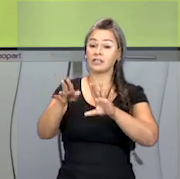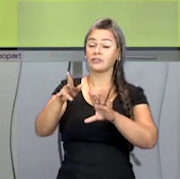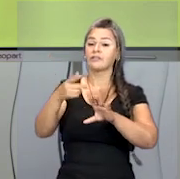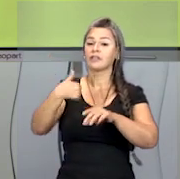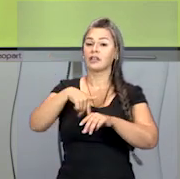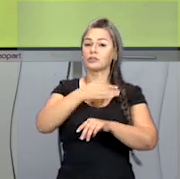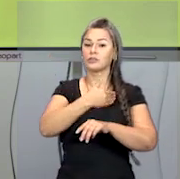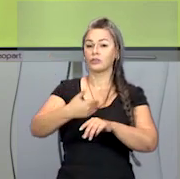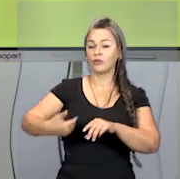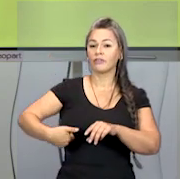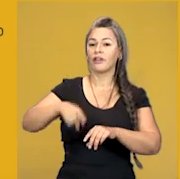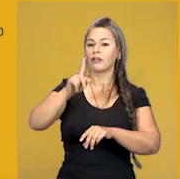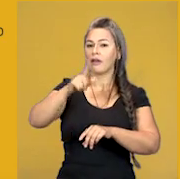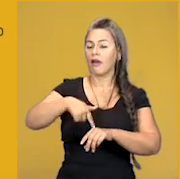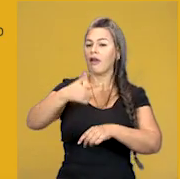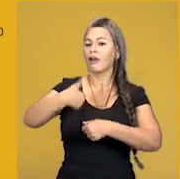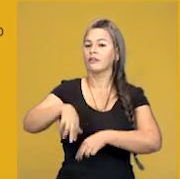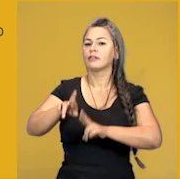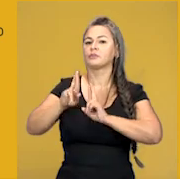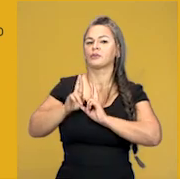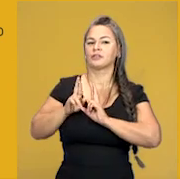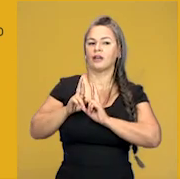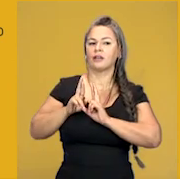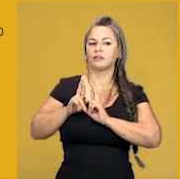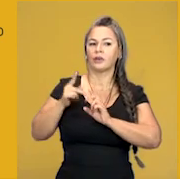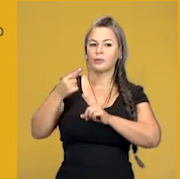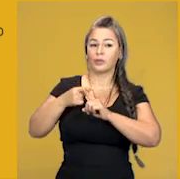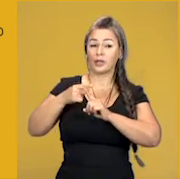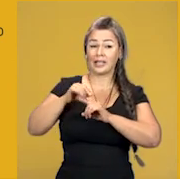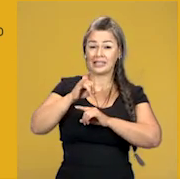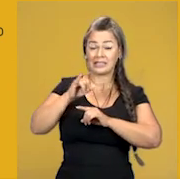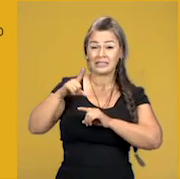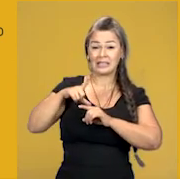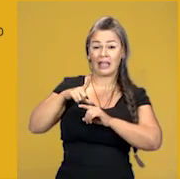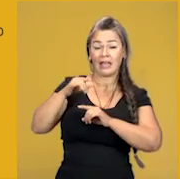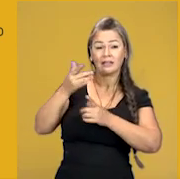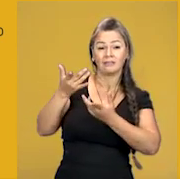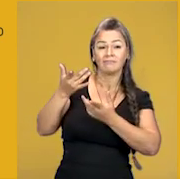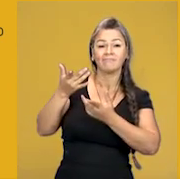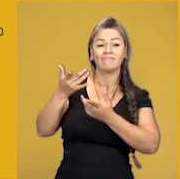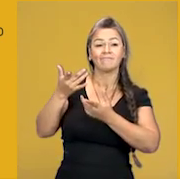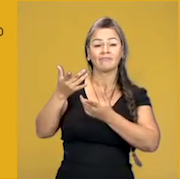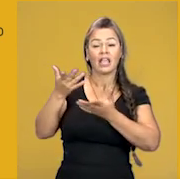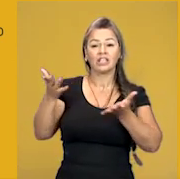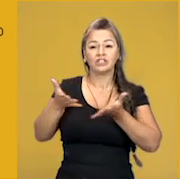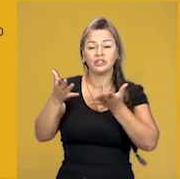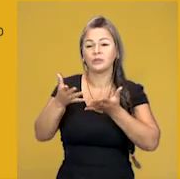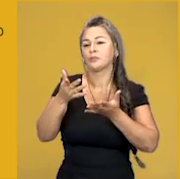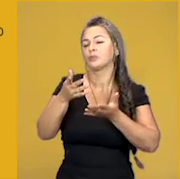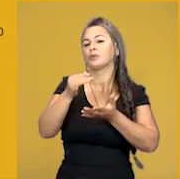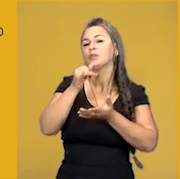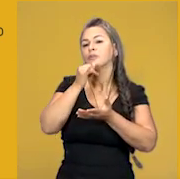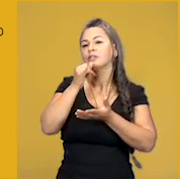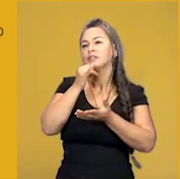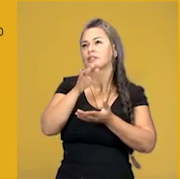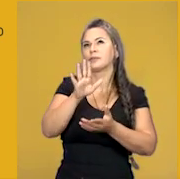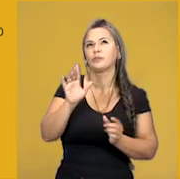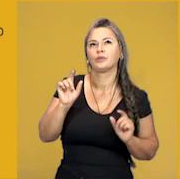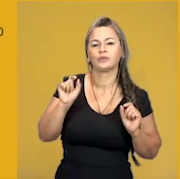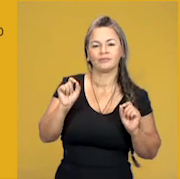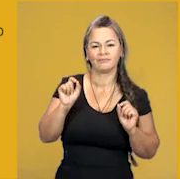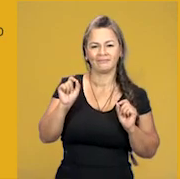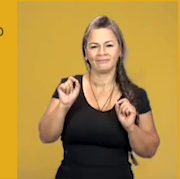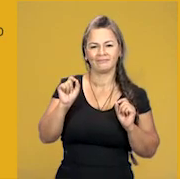ao não combater as desigualdades sociais em um sistema que incentiva o consumo de bens materiais, por exemplo, o